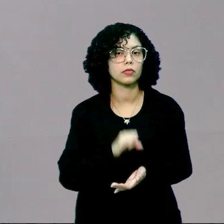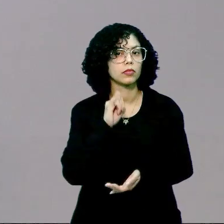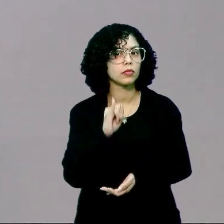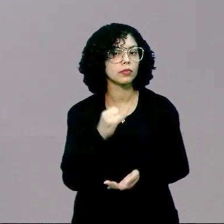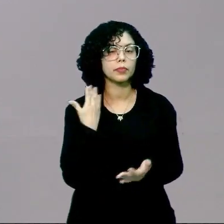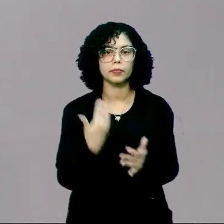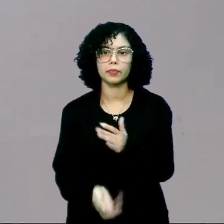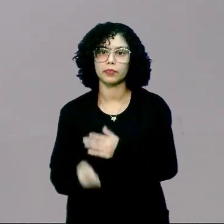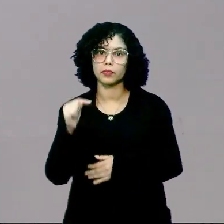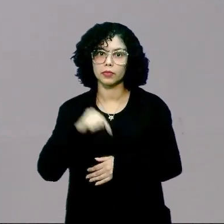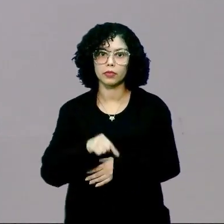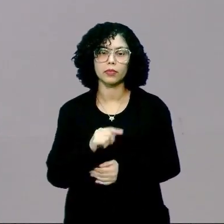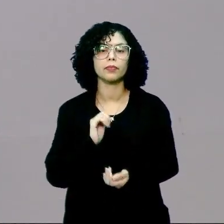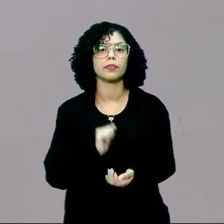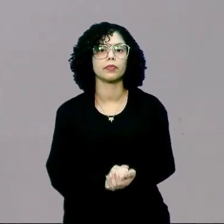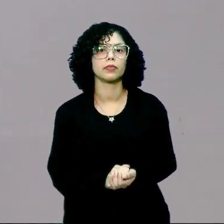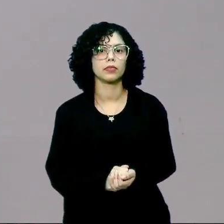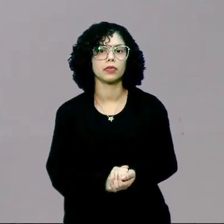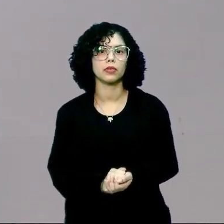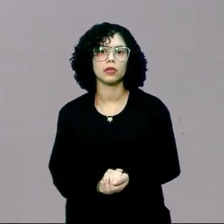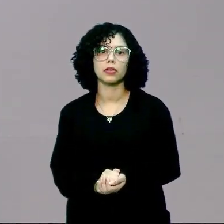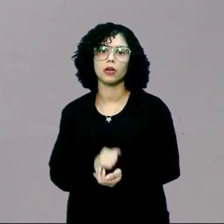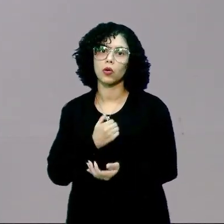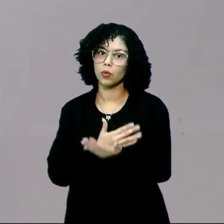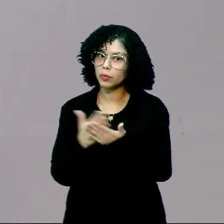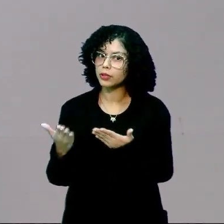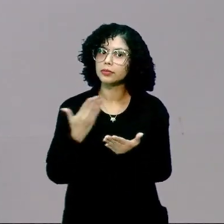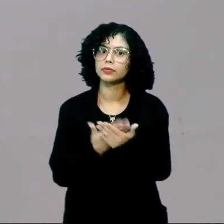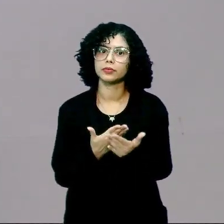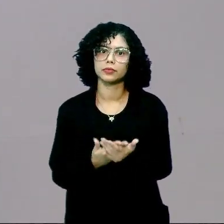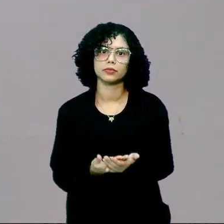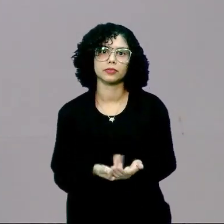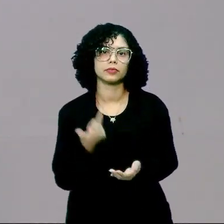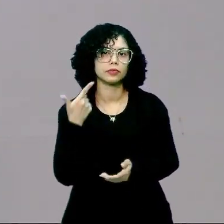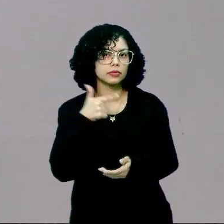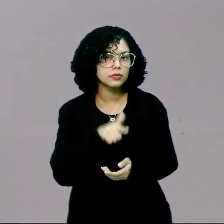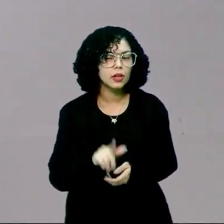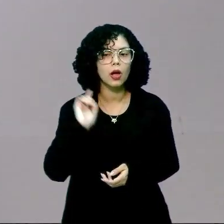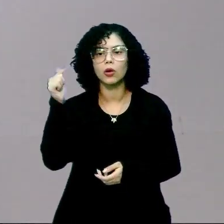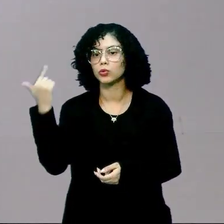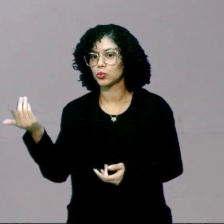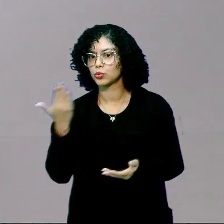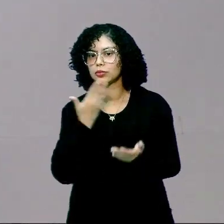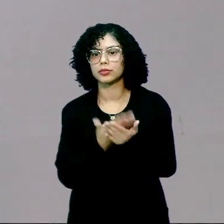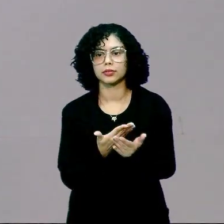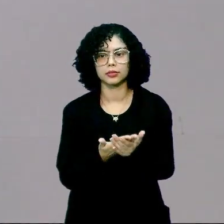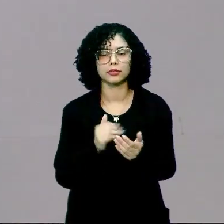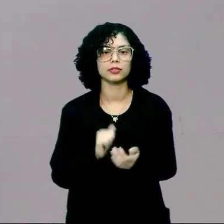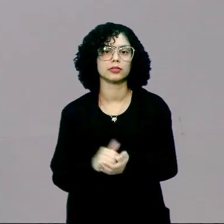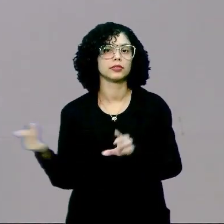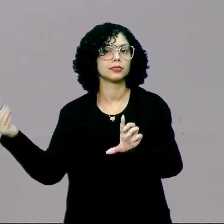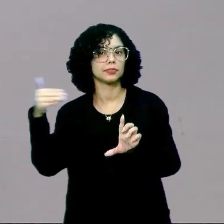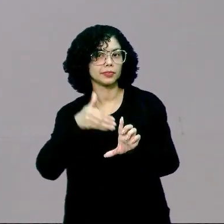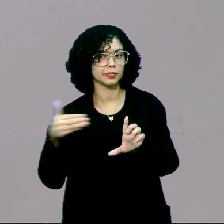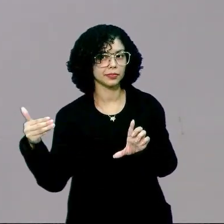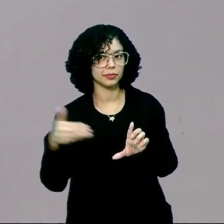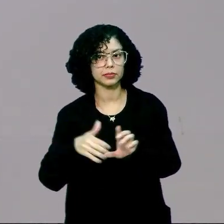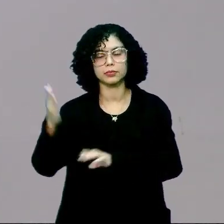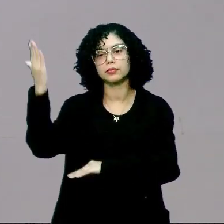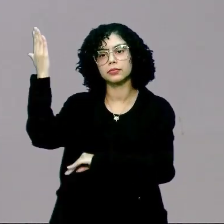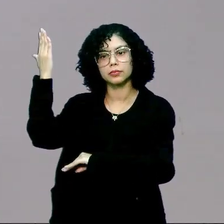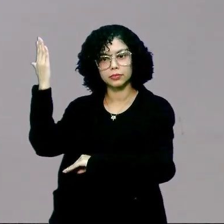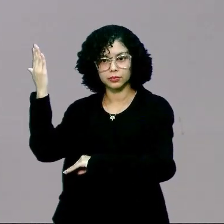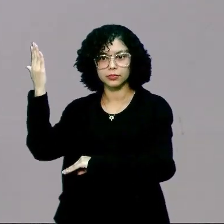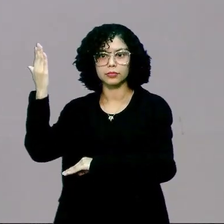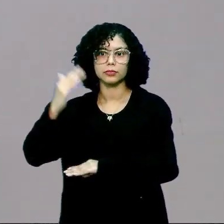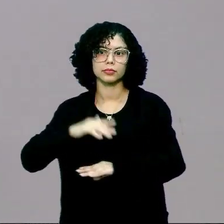você perdeu essa aula, se você perdeu o início dessa aula, se você perdeu as outras aulas, é só acessar os portais, né,